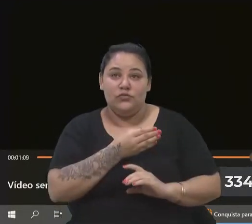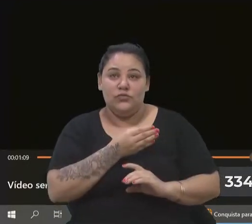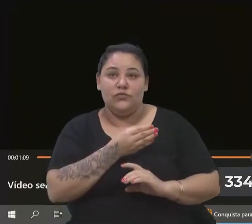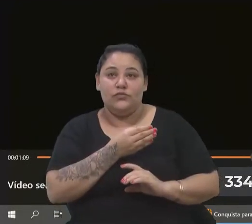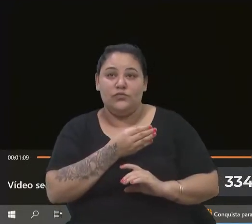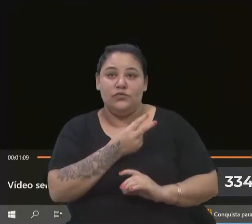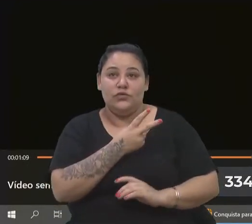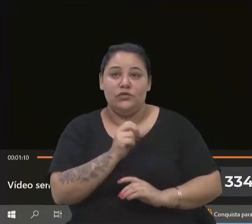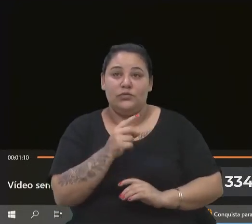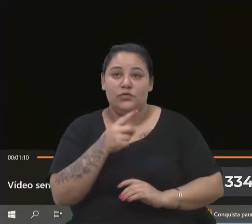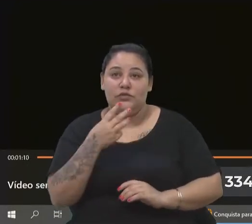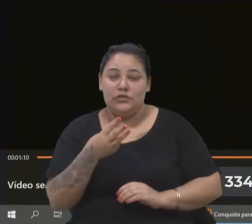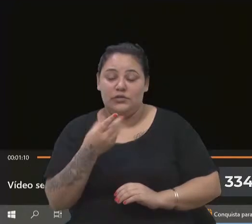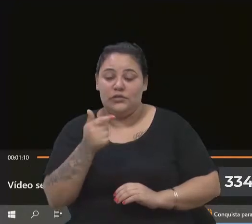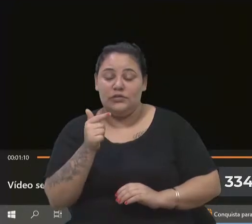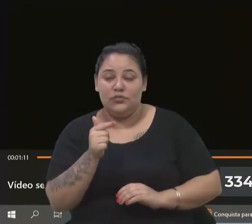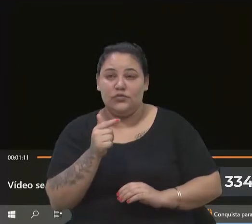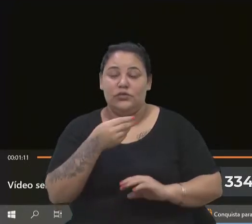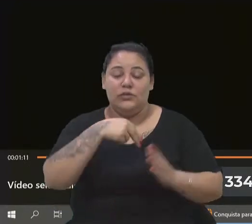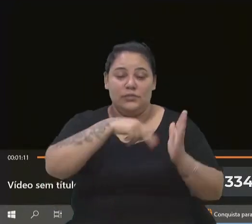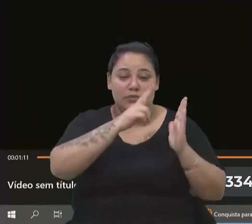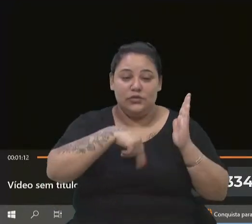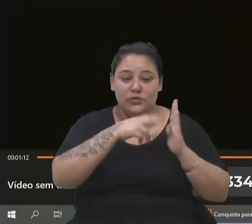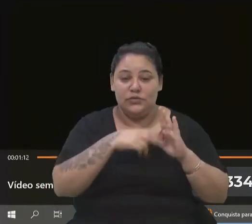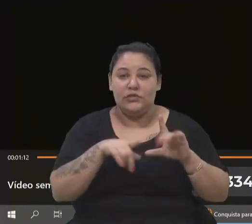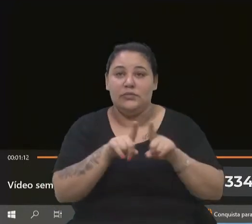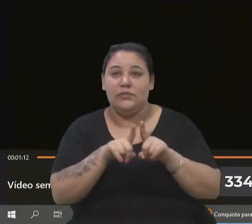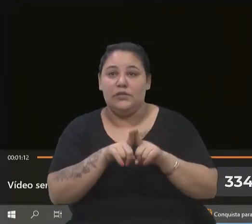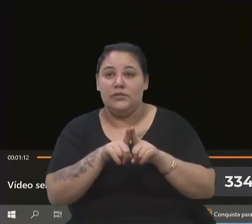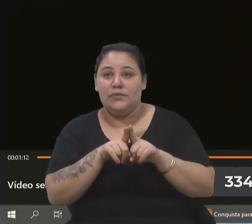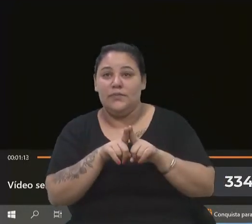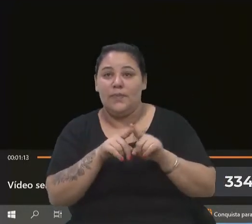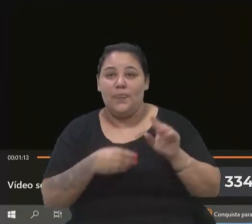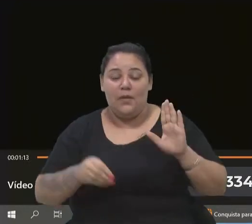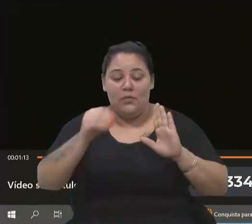sem pintura, colocamos em todas as salas de aula